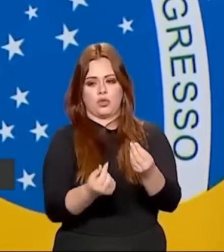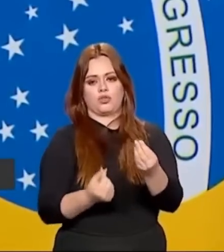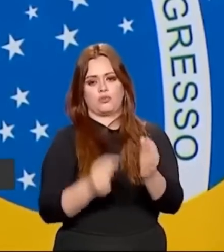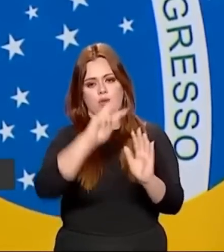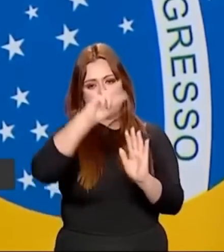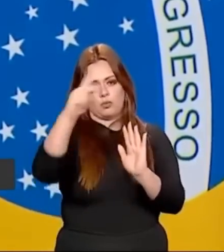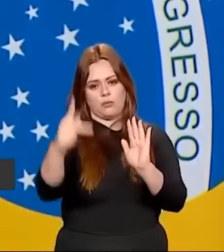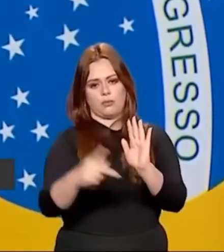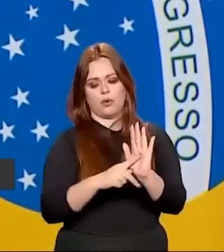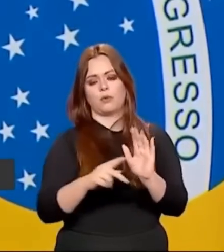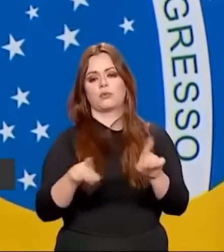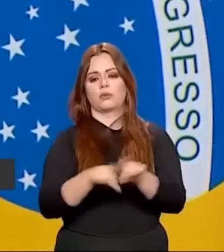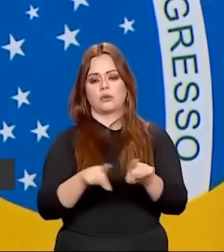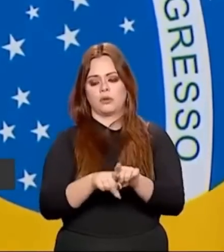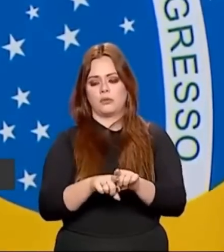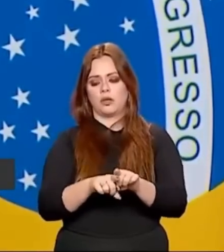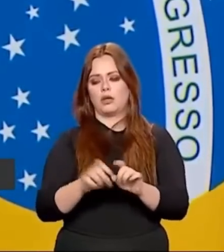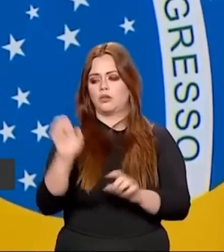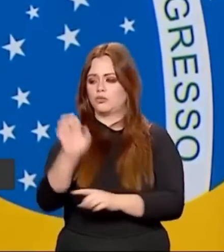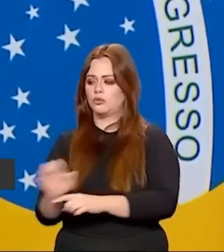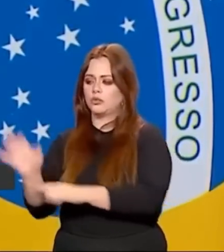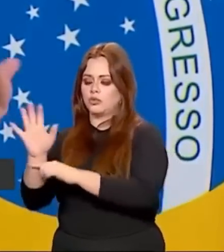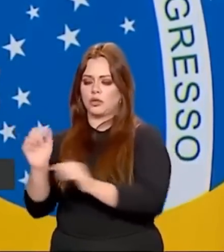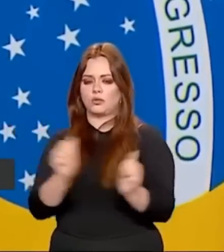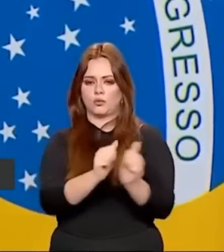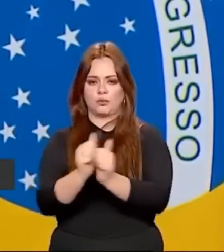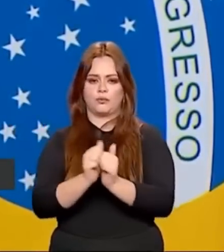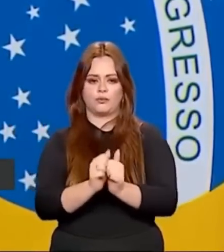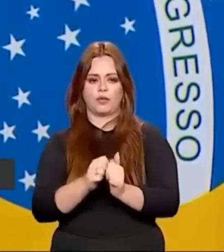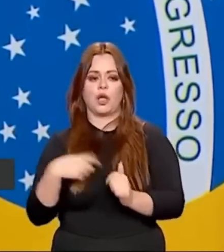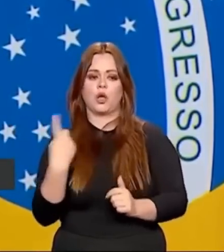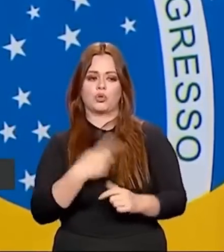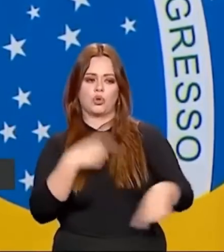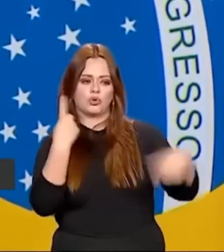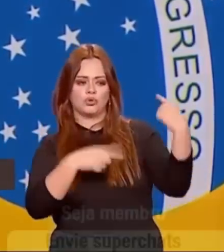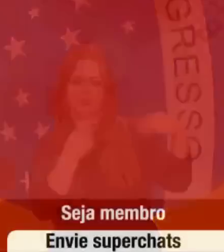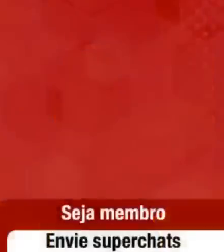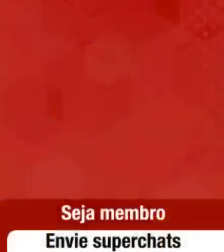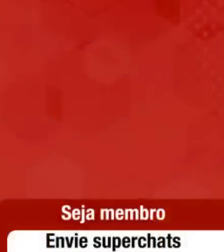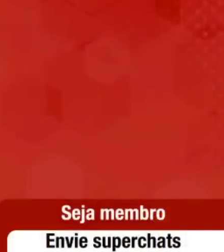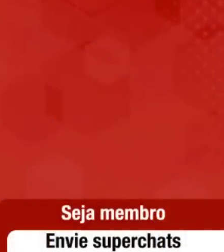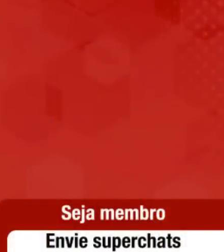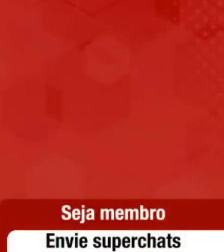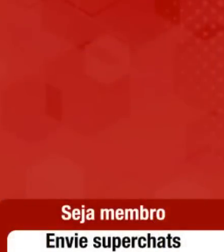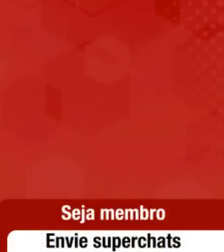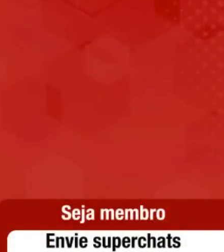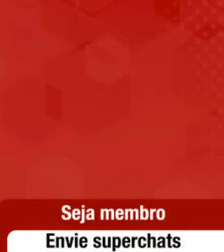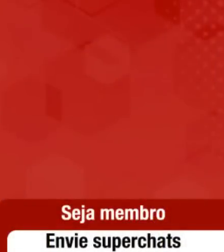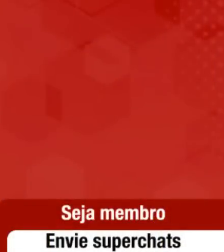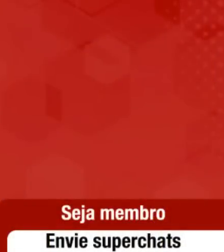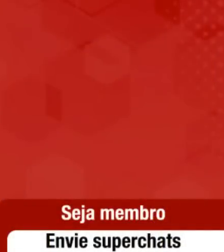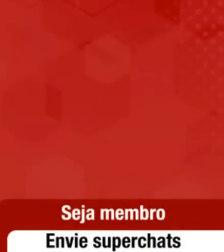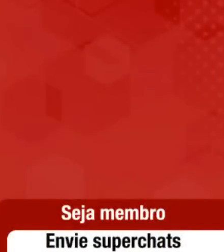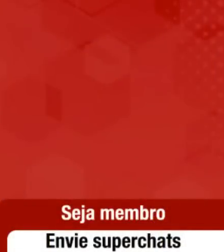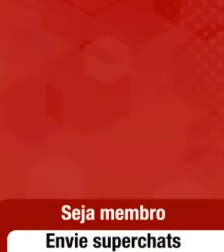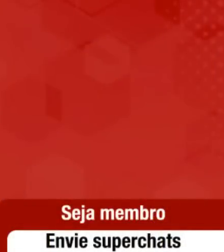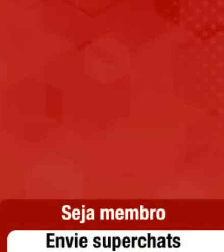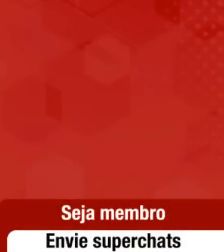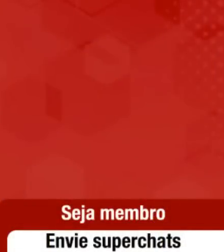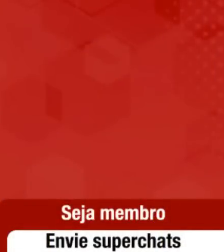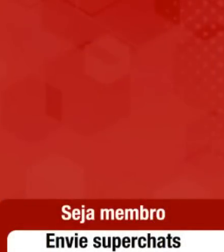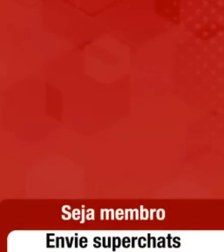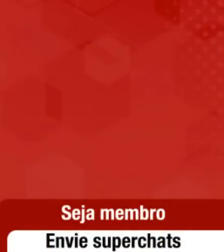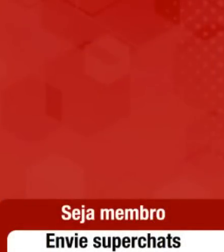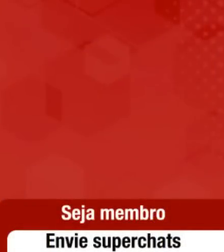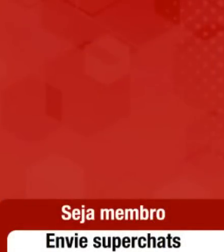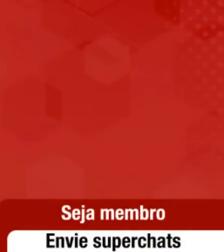e pelas contribuições dos Estados-membros. Nós debatemos vários tópicos. Aí